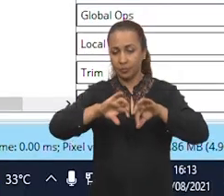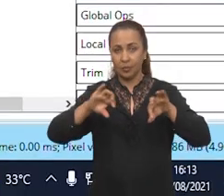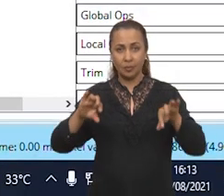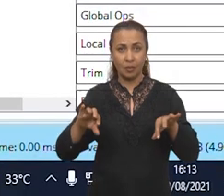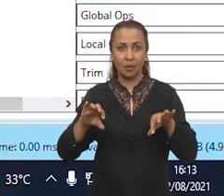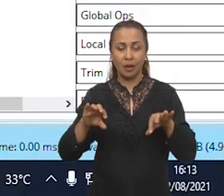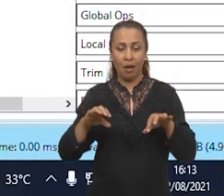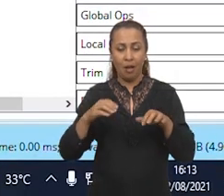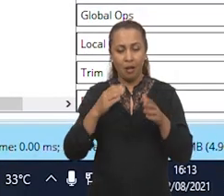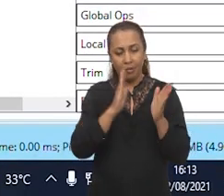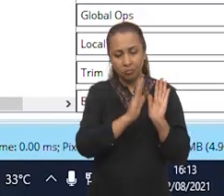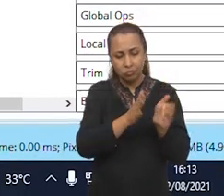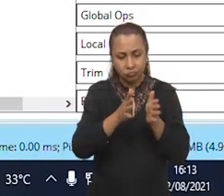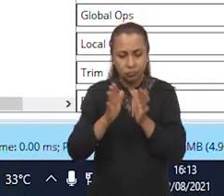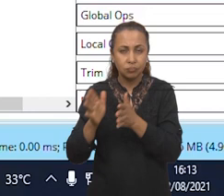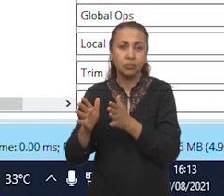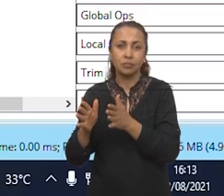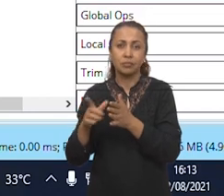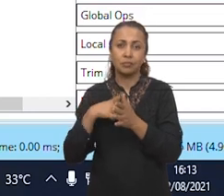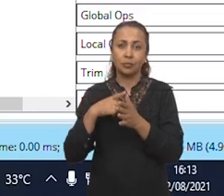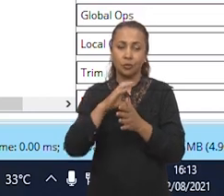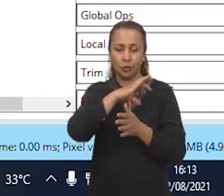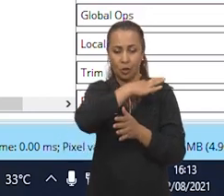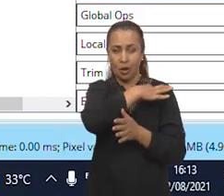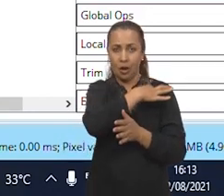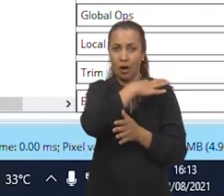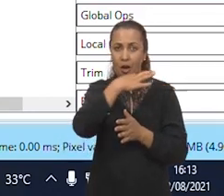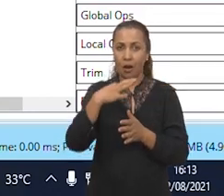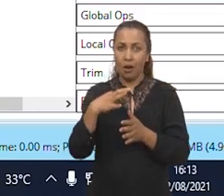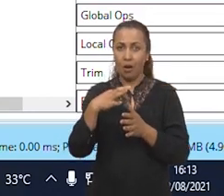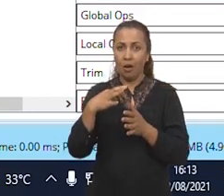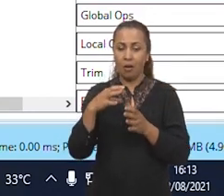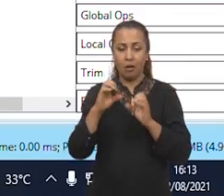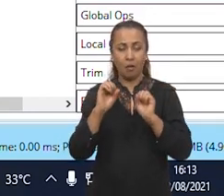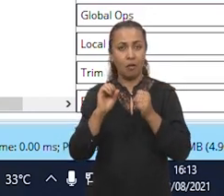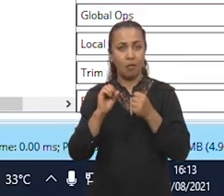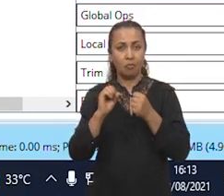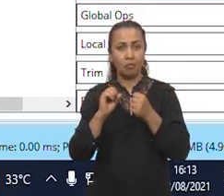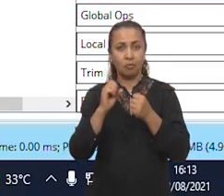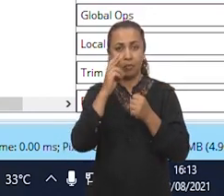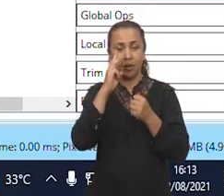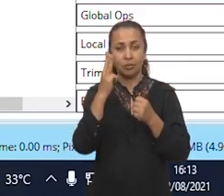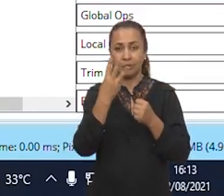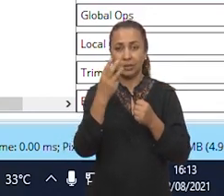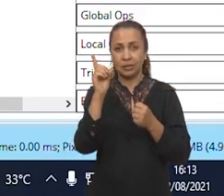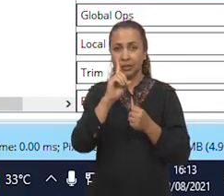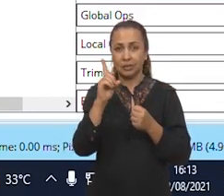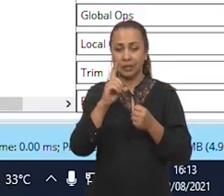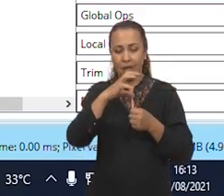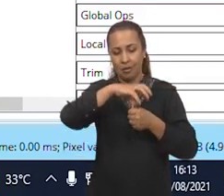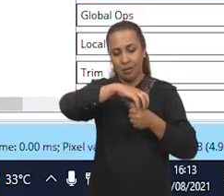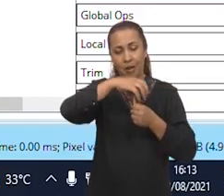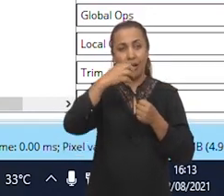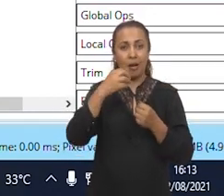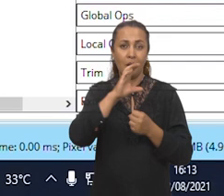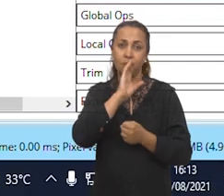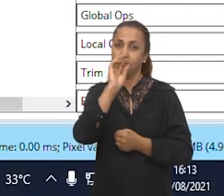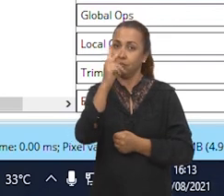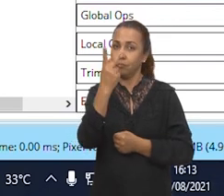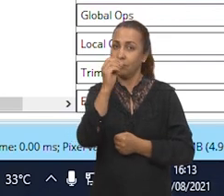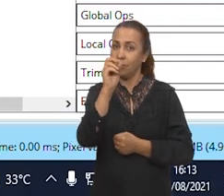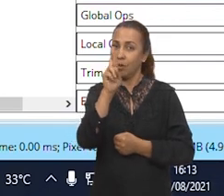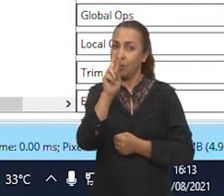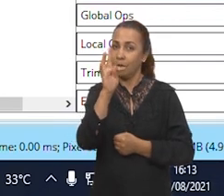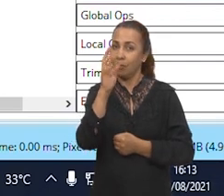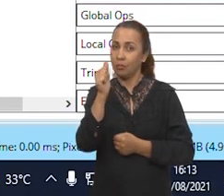faz uma segmentação a gente tira a aorta do a visualização 3D da horta da imagem no